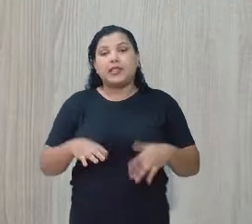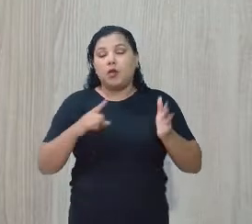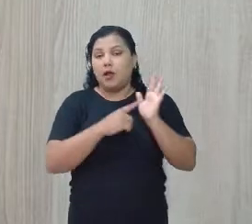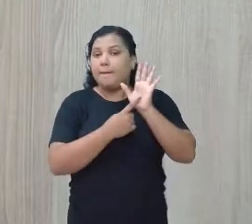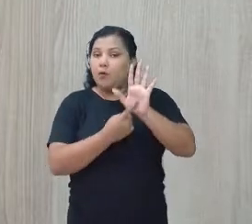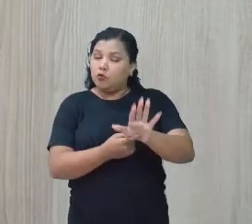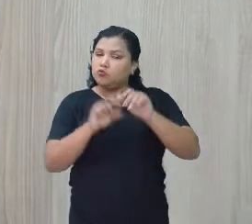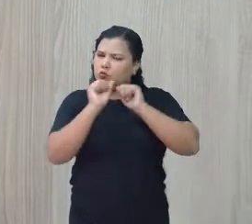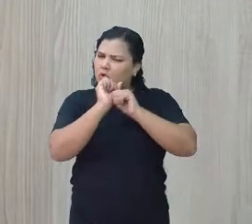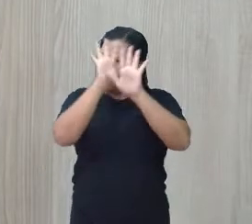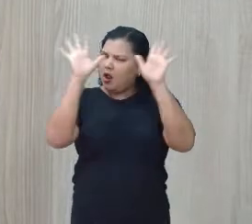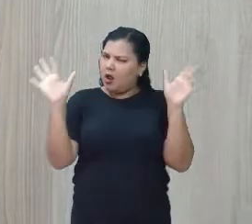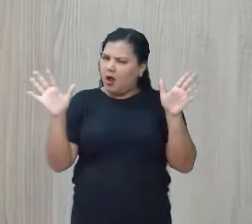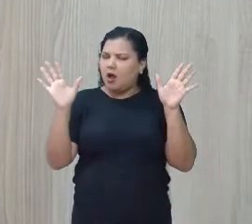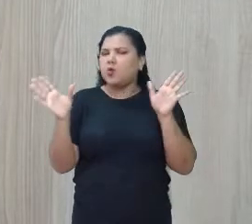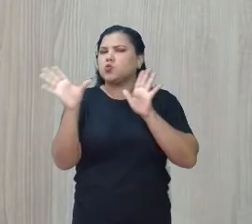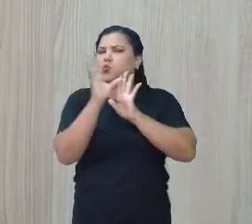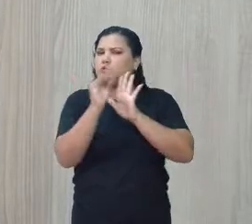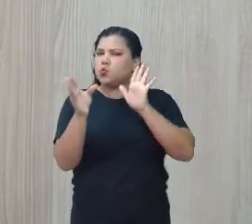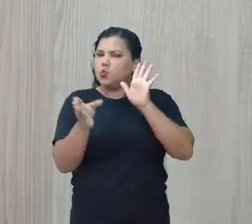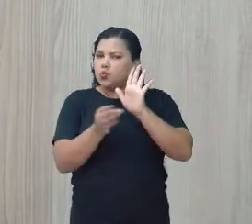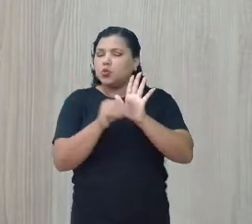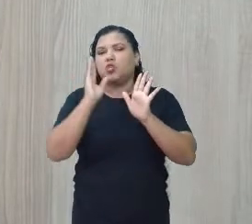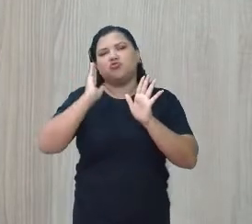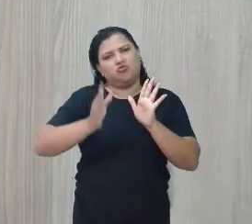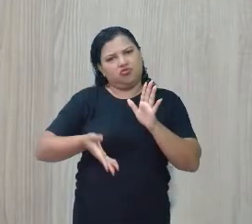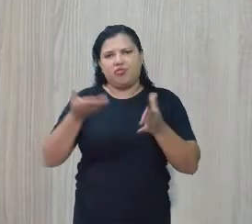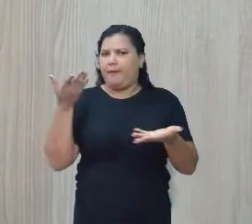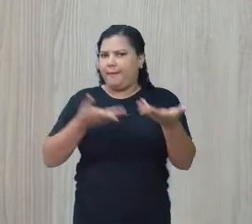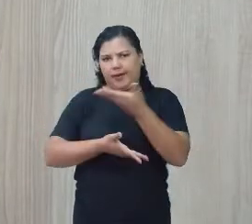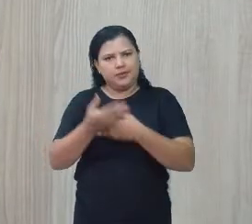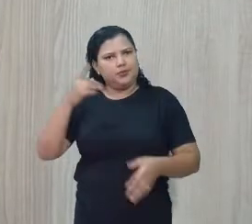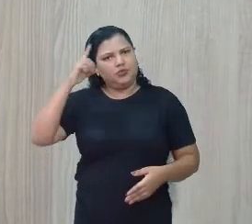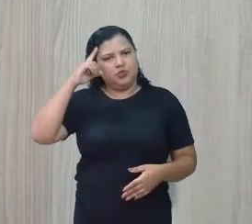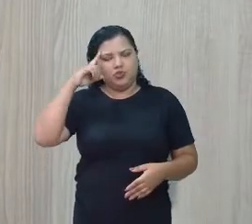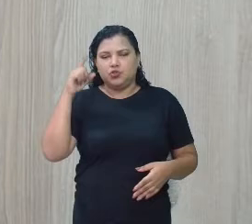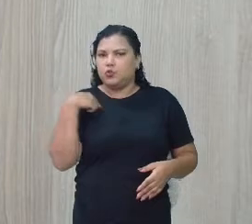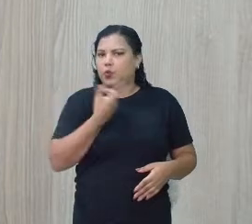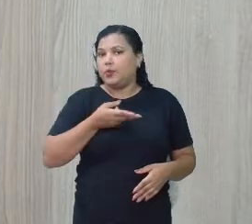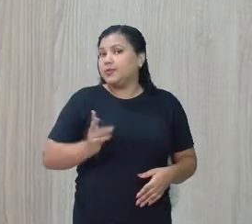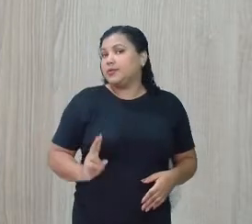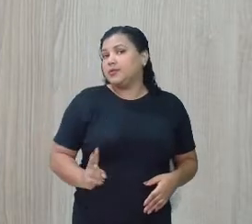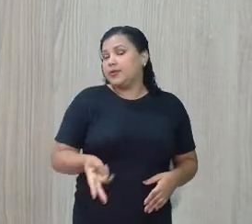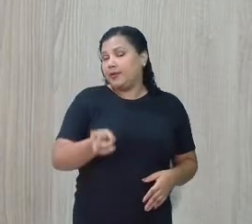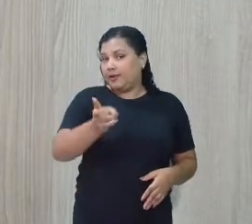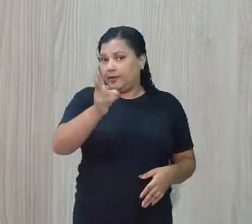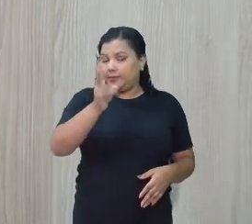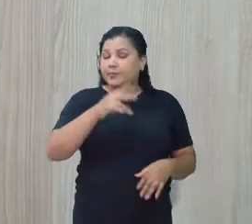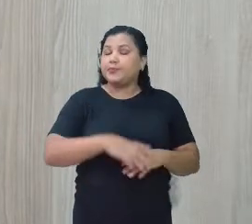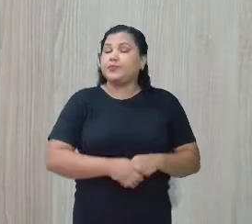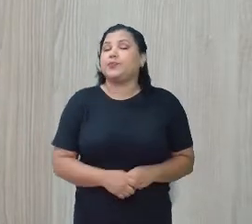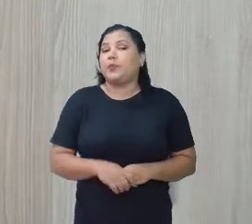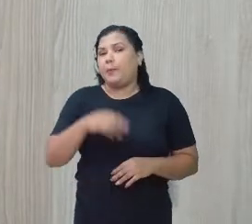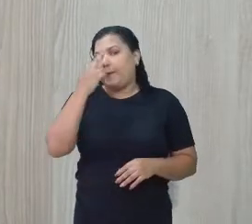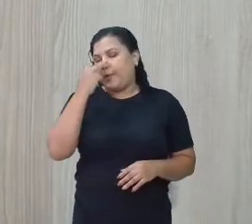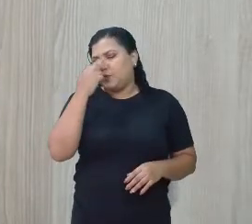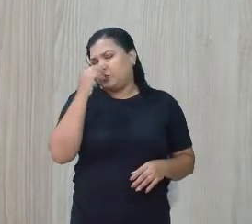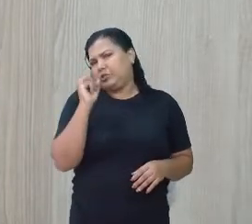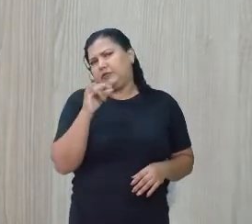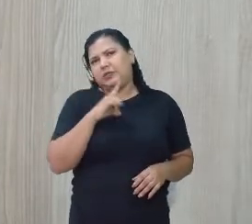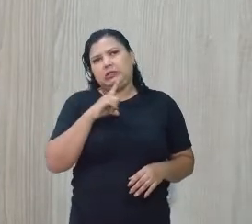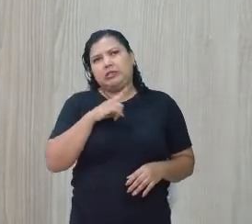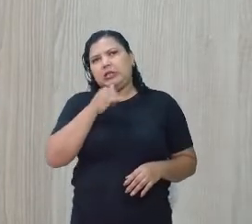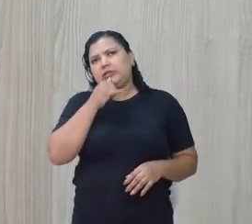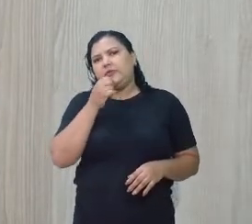a gente vê que é um conteúdo que está presente no nosso dia a dia, certo? Mesmo quando você tinha aí 5,